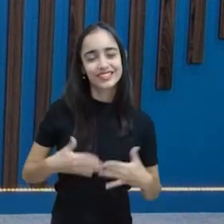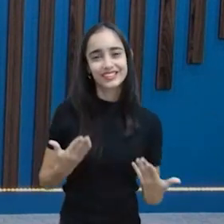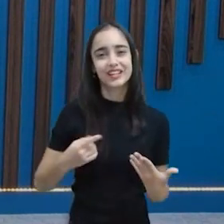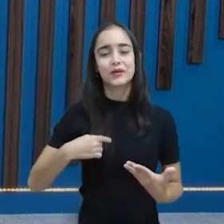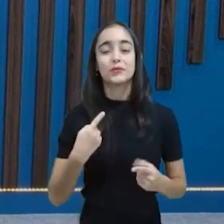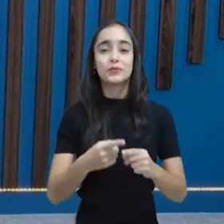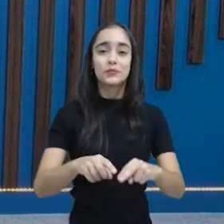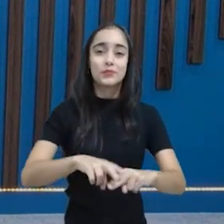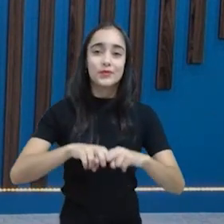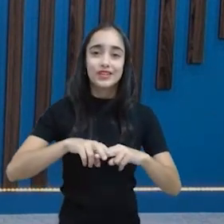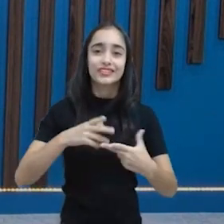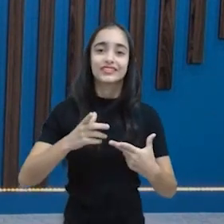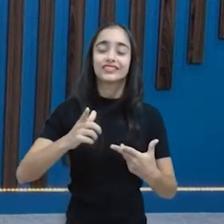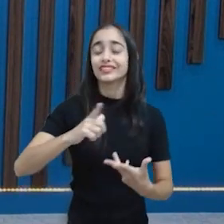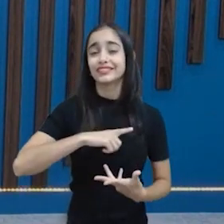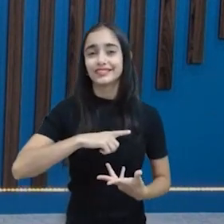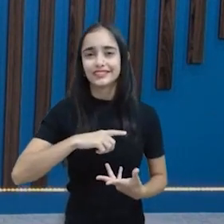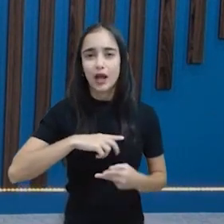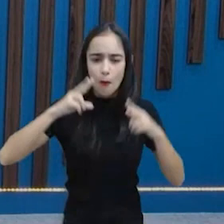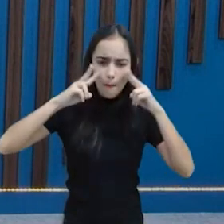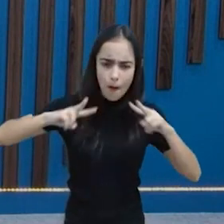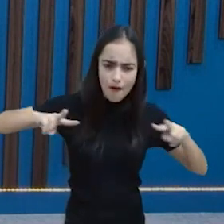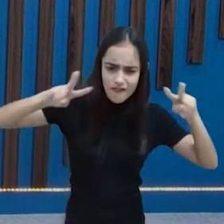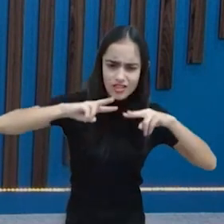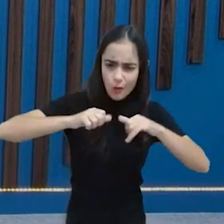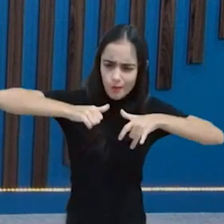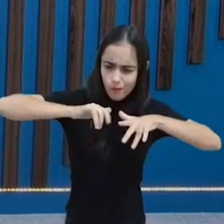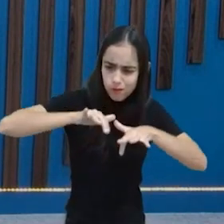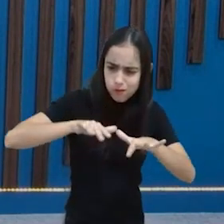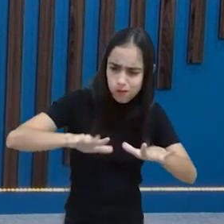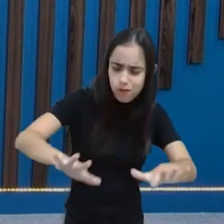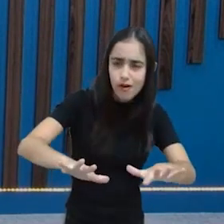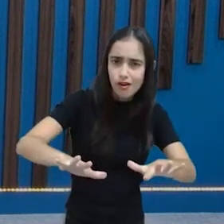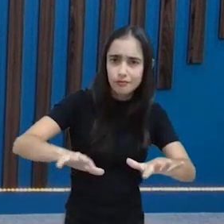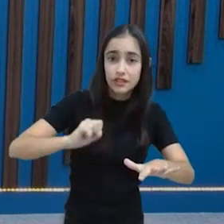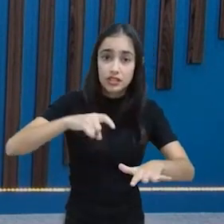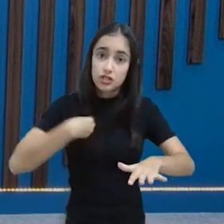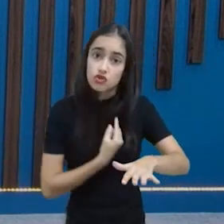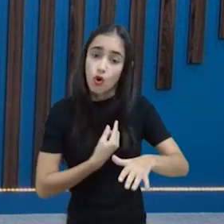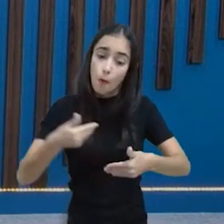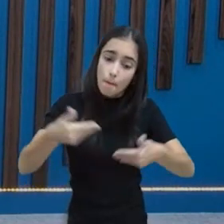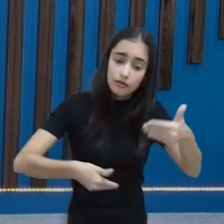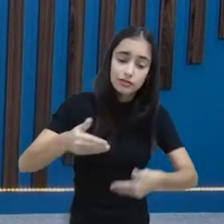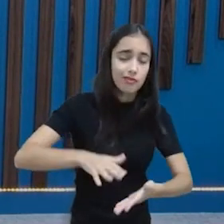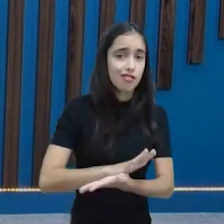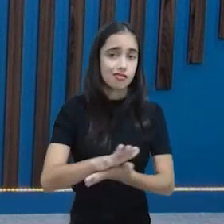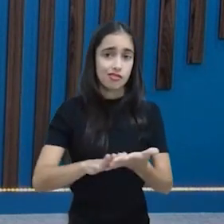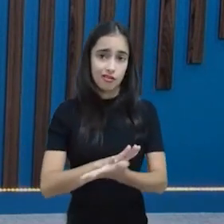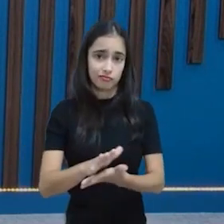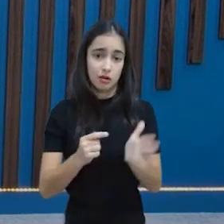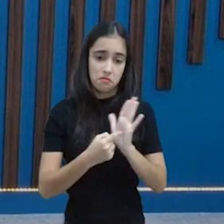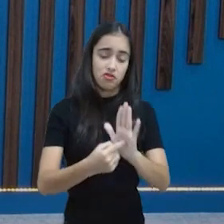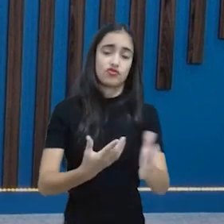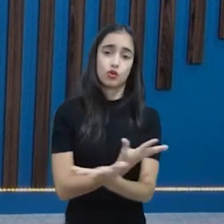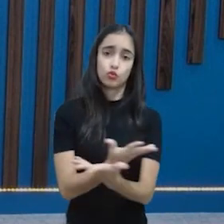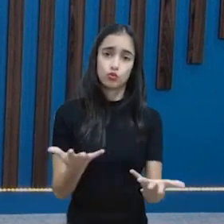essa visão ampliada. E se a gente não se envolver, né, e trazer essas esferas todas para que a gente